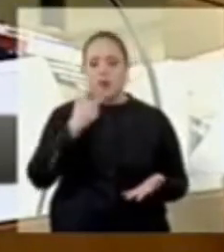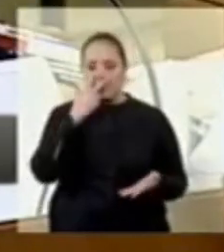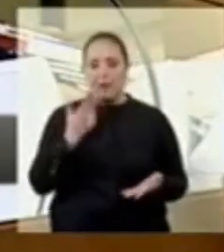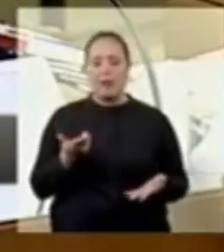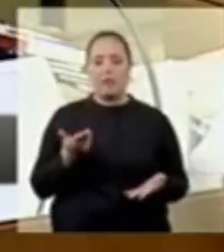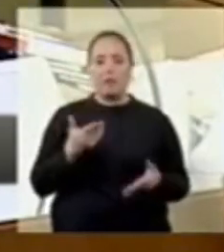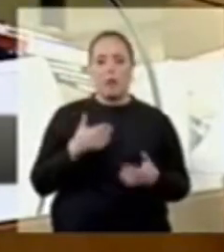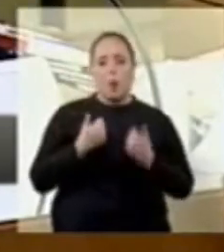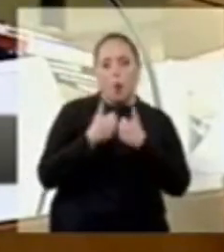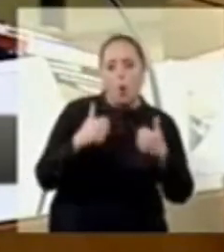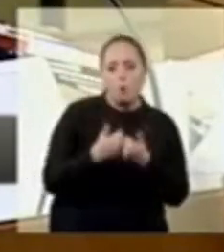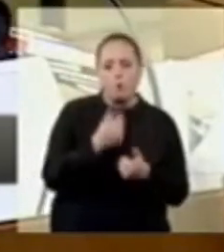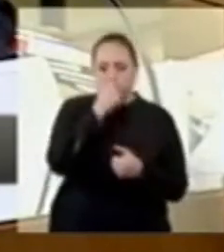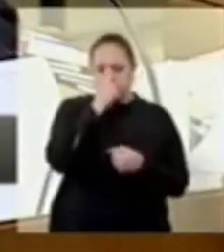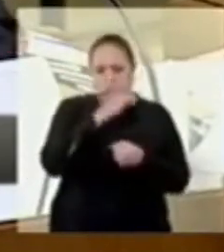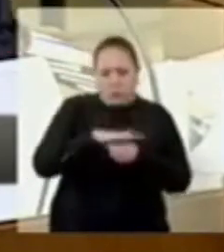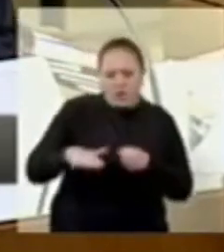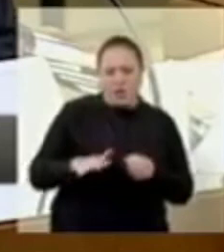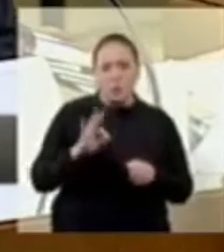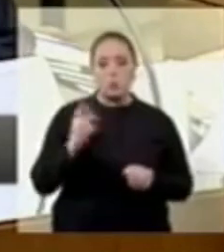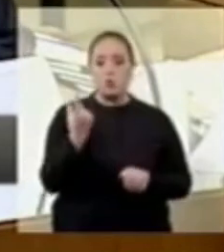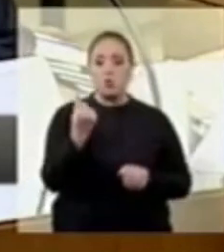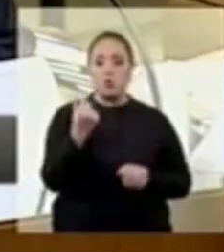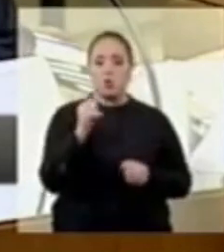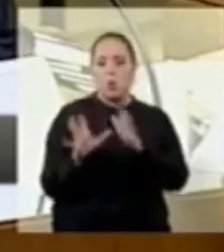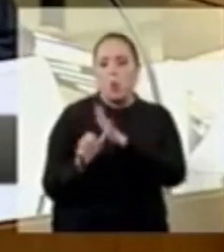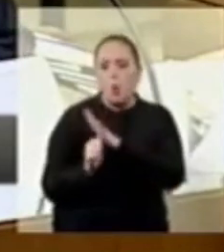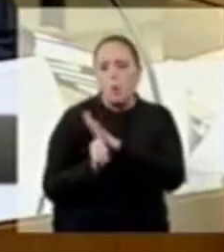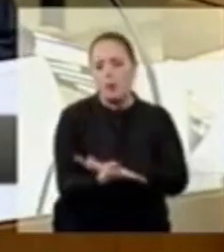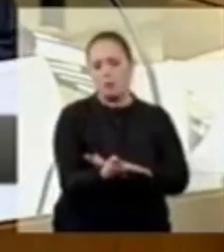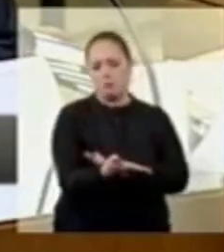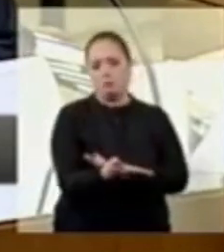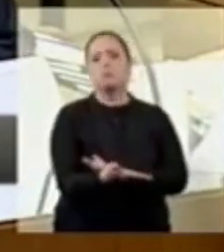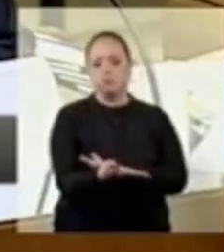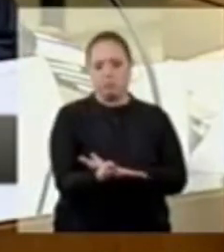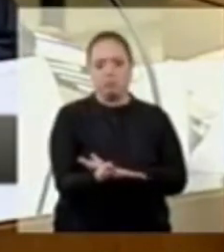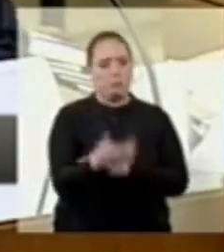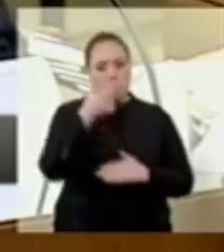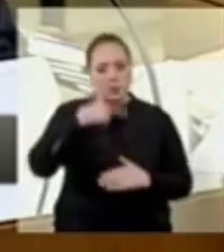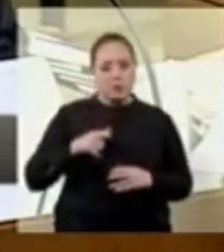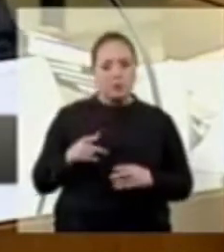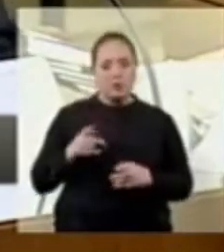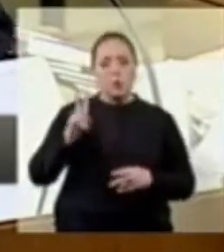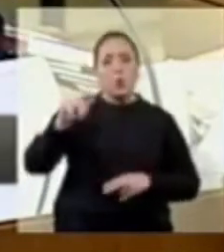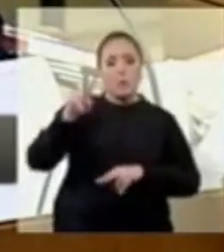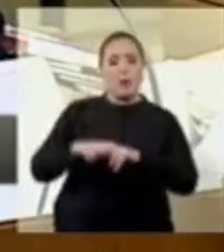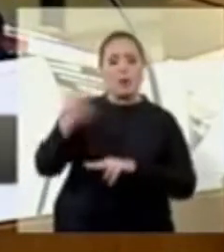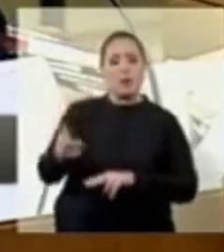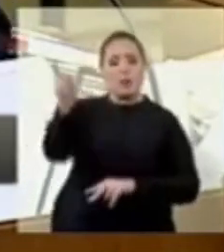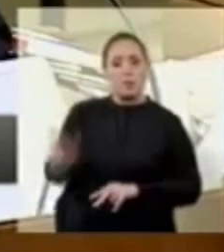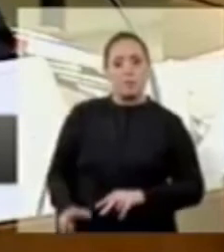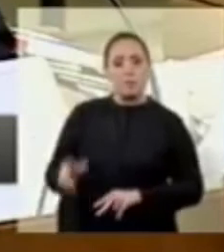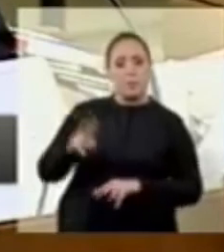transportes públicos de má qualidade tudo dinheiro desviado pela corrupção não se consegue pegar essas pessoas e não vai